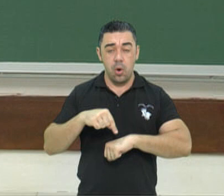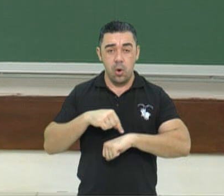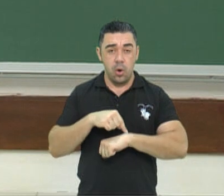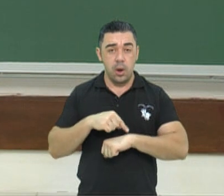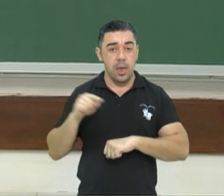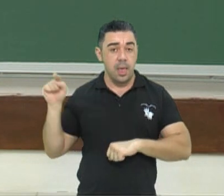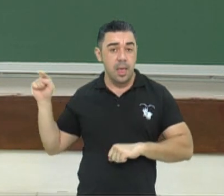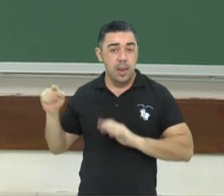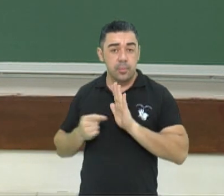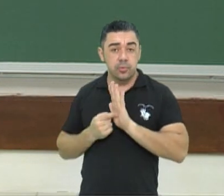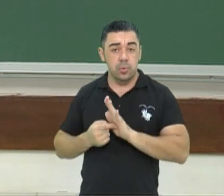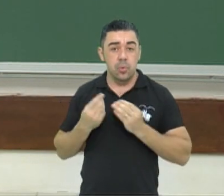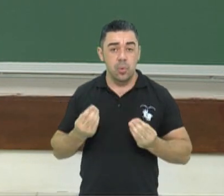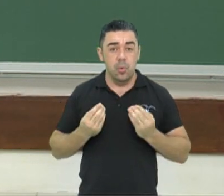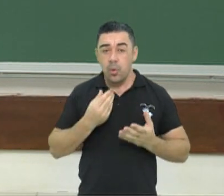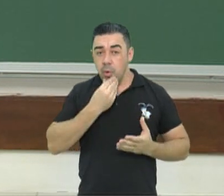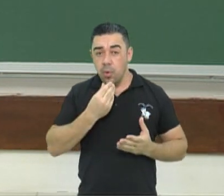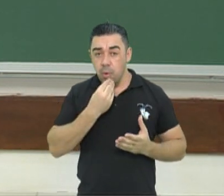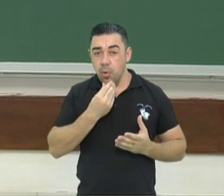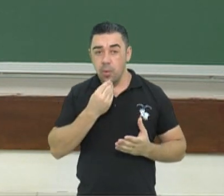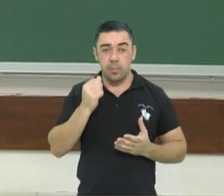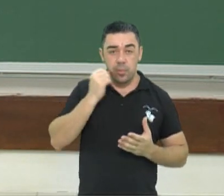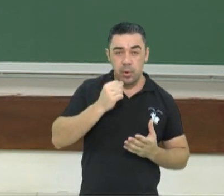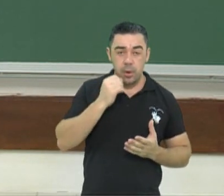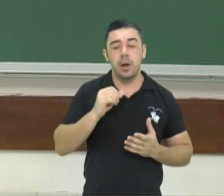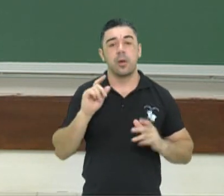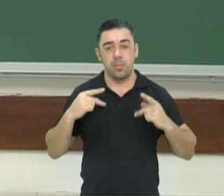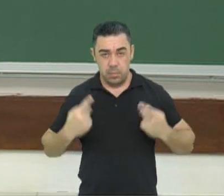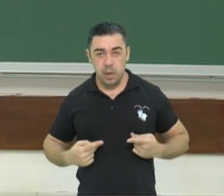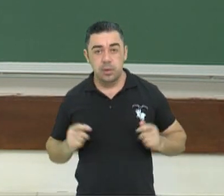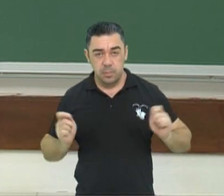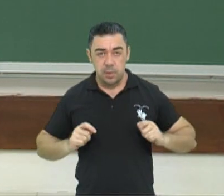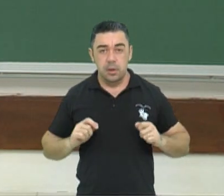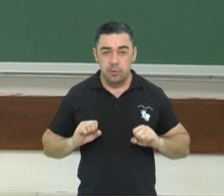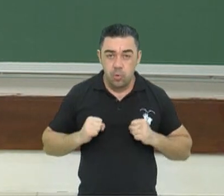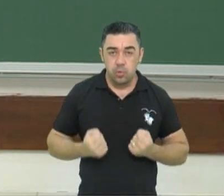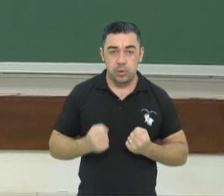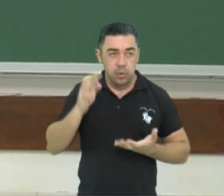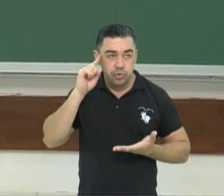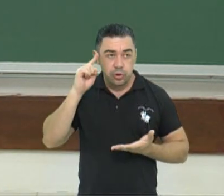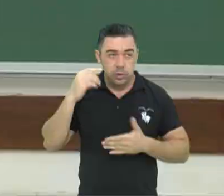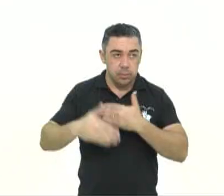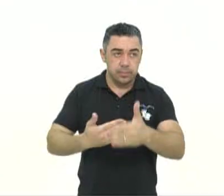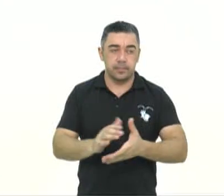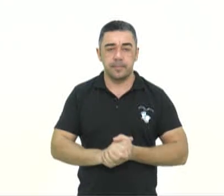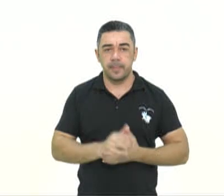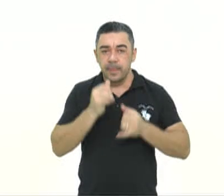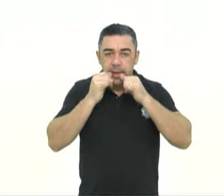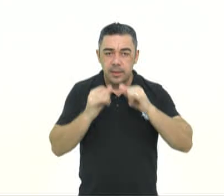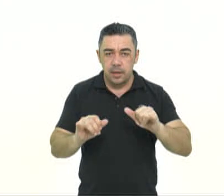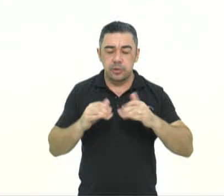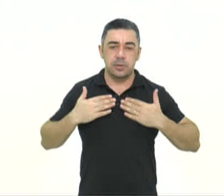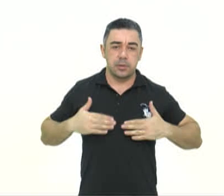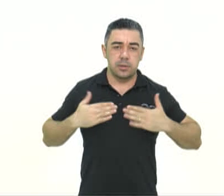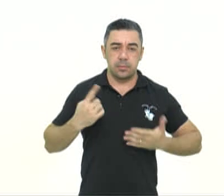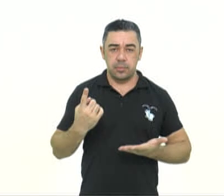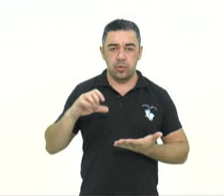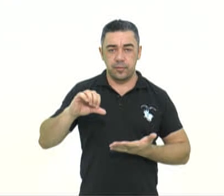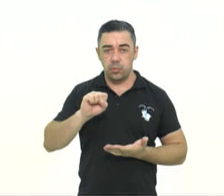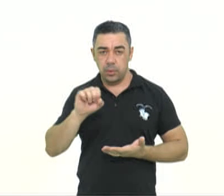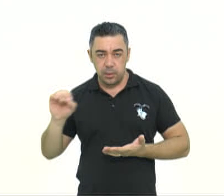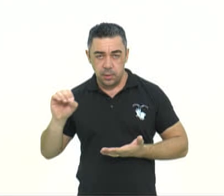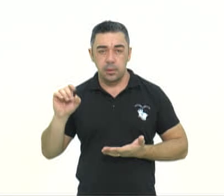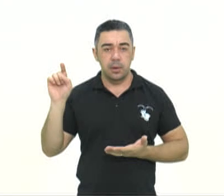performance como o homem tem que enfrentar ele mesmo no dia a dia. Energia de Descanso, 1980, Amsterdã,